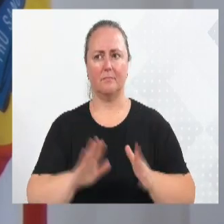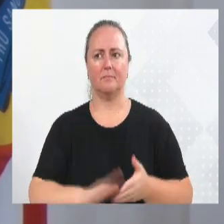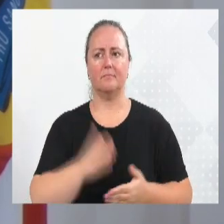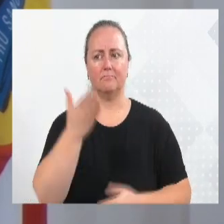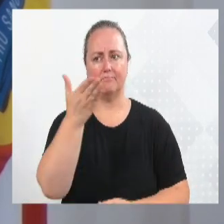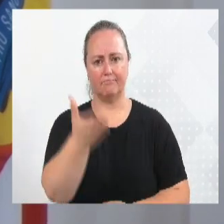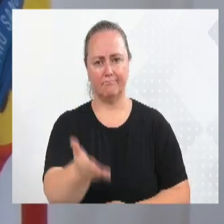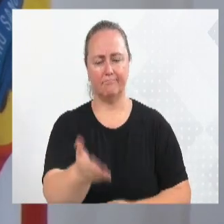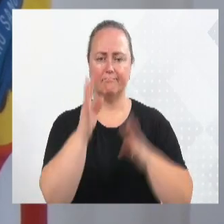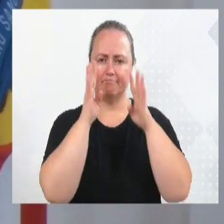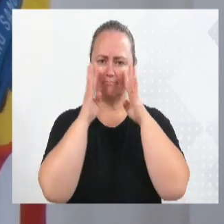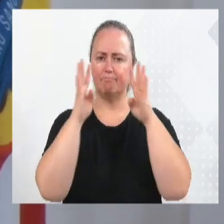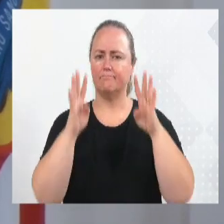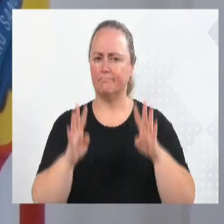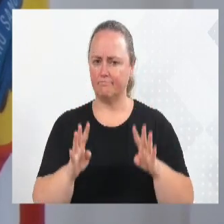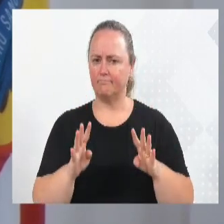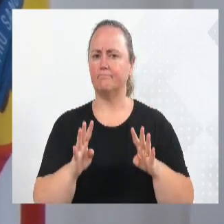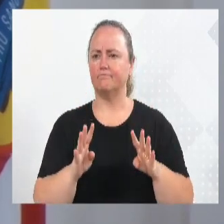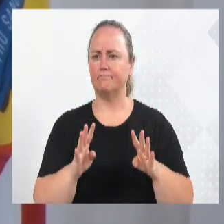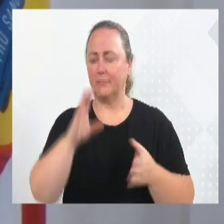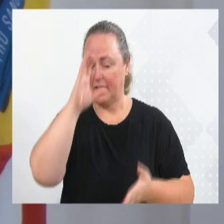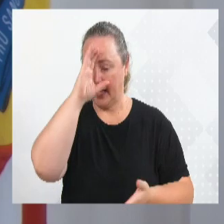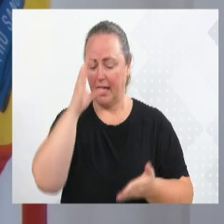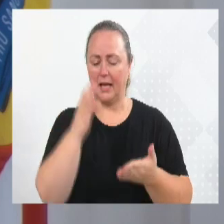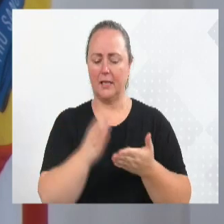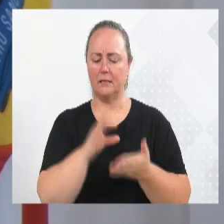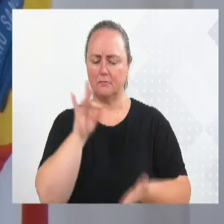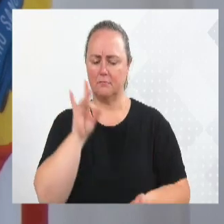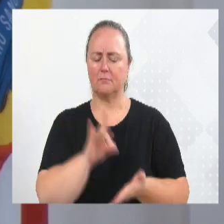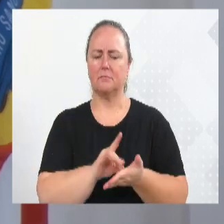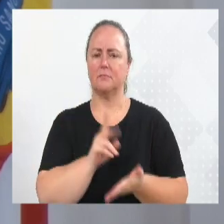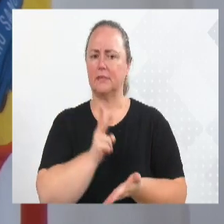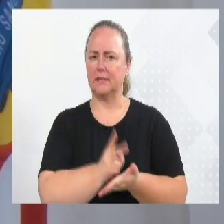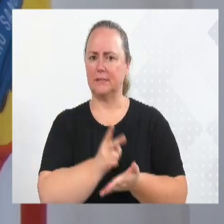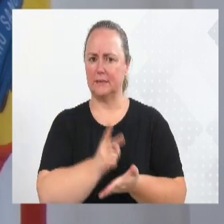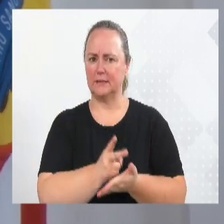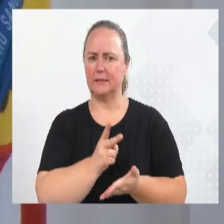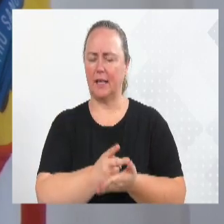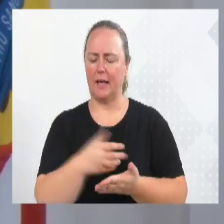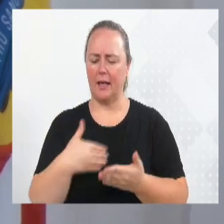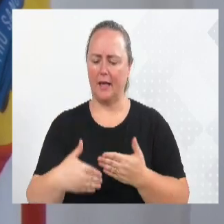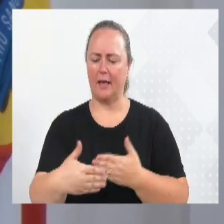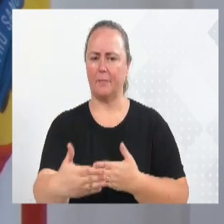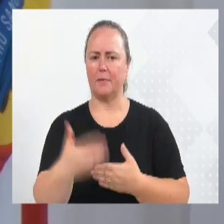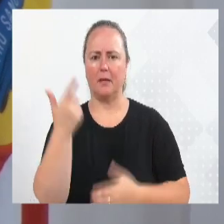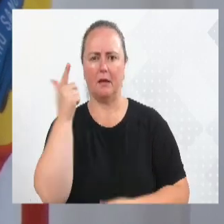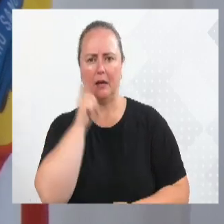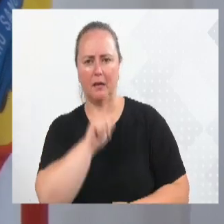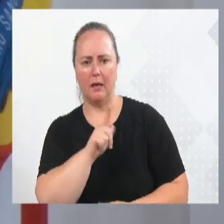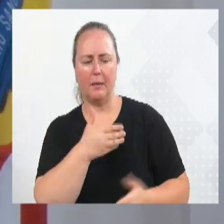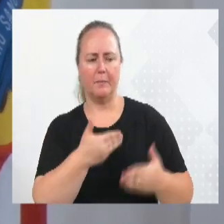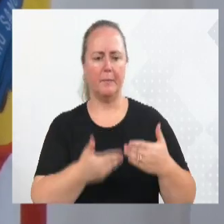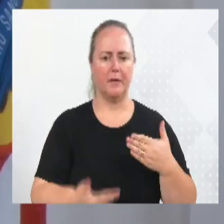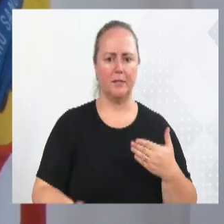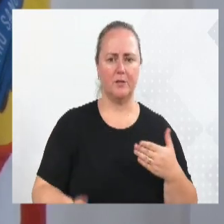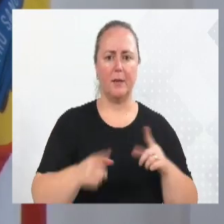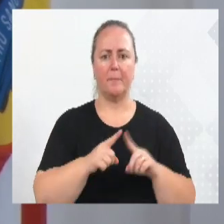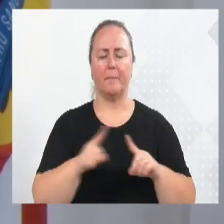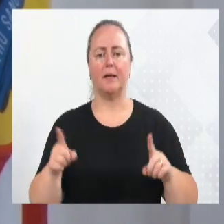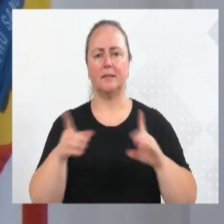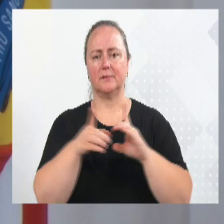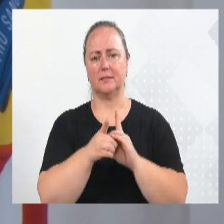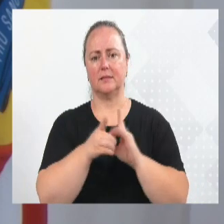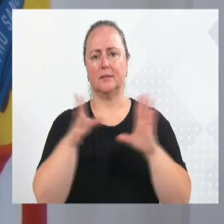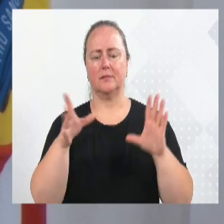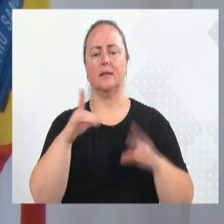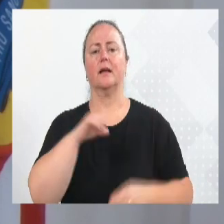que tá acompanhando assim acredito e sempre acreditei e acredito quando ganhei acredito quando perdi na democracia